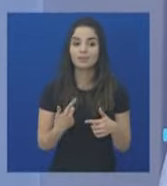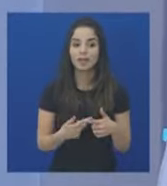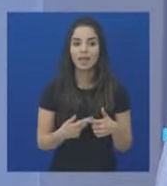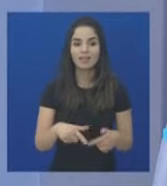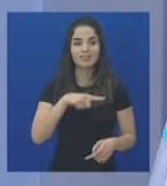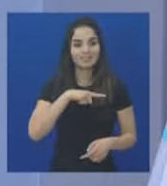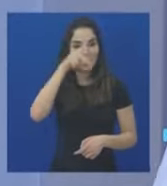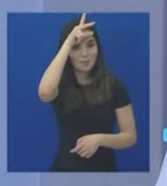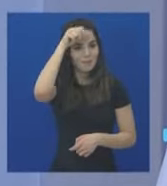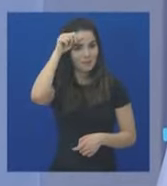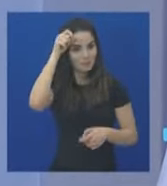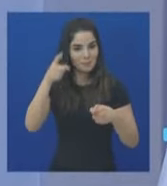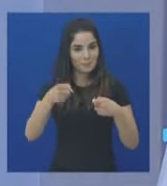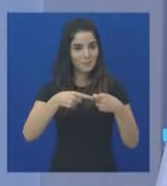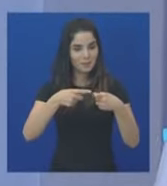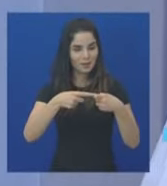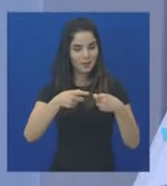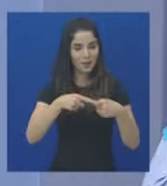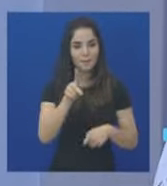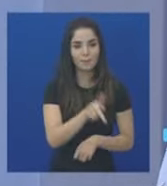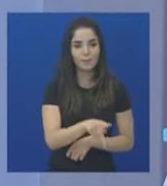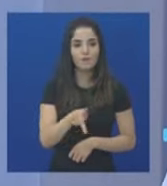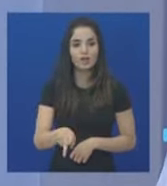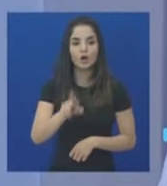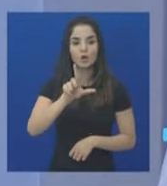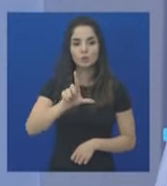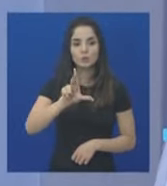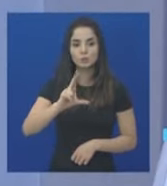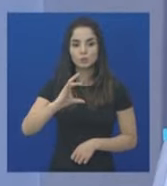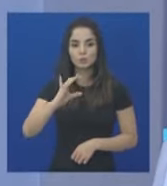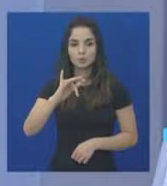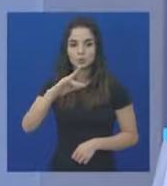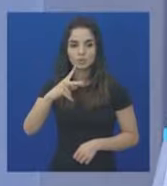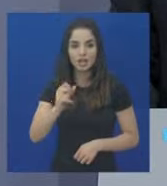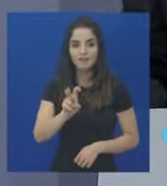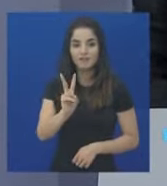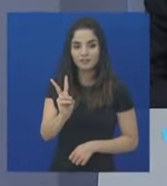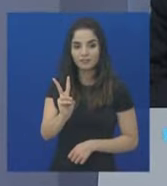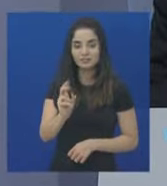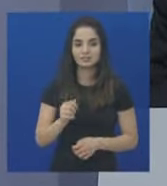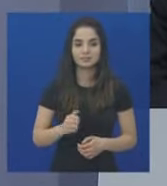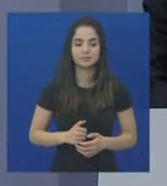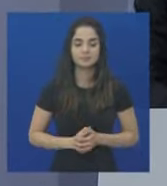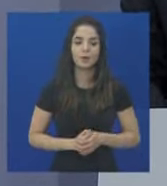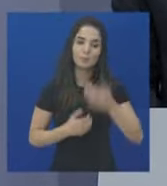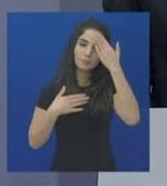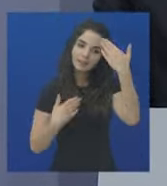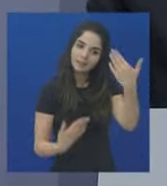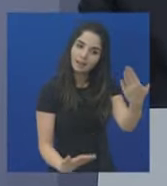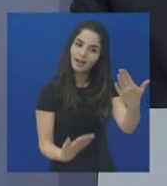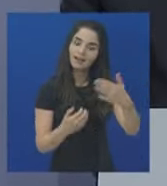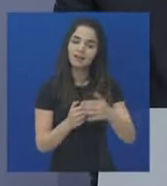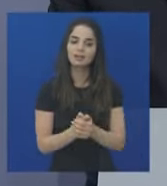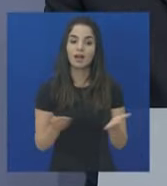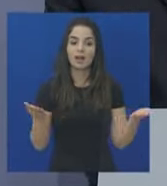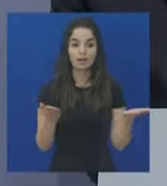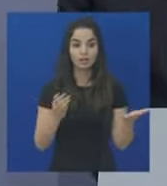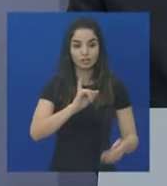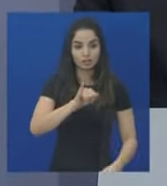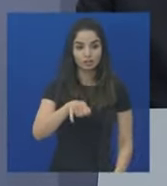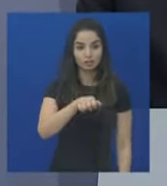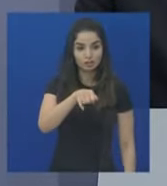médico e a professora Lucinha como nossa vice-prefeita. Obrigado, candidato Paulo César. Candidato Jânio, o senhor